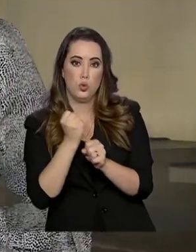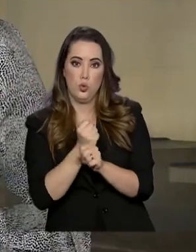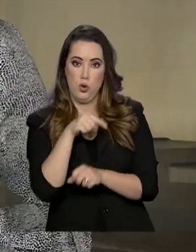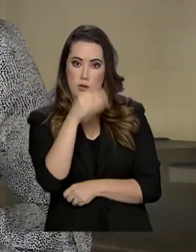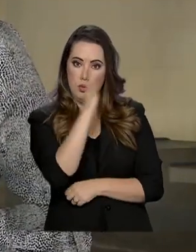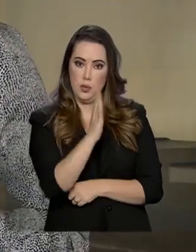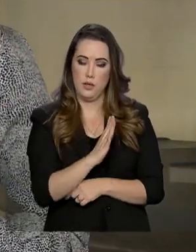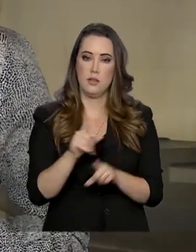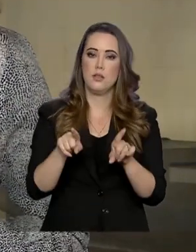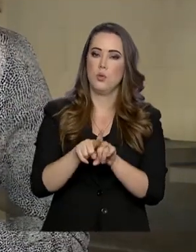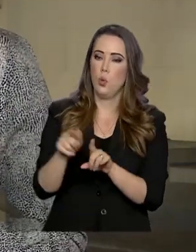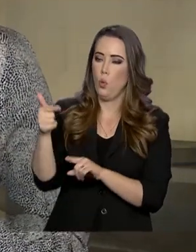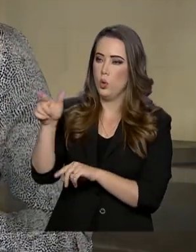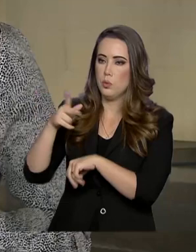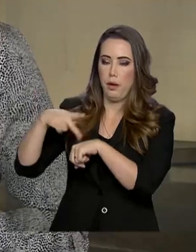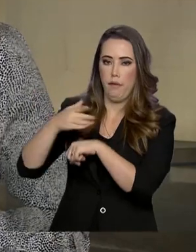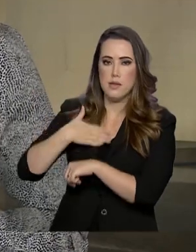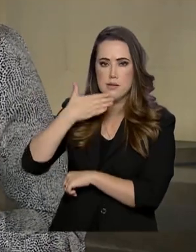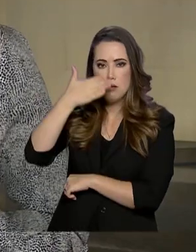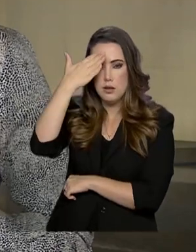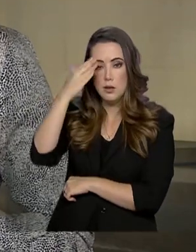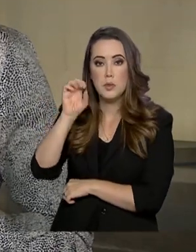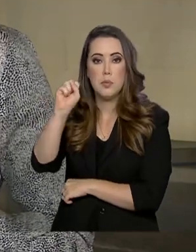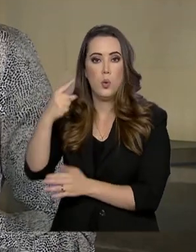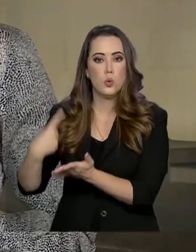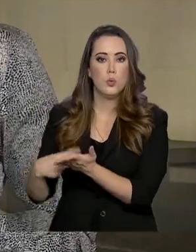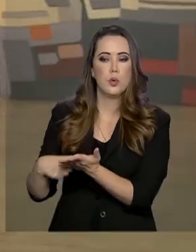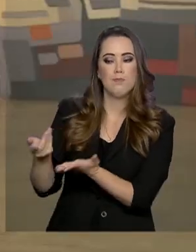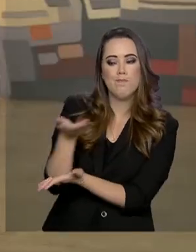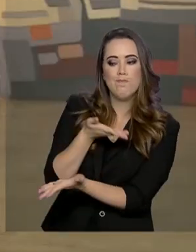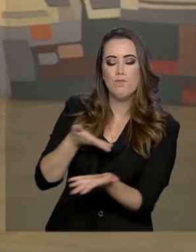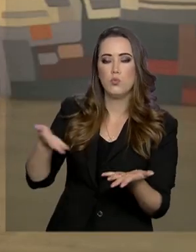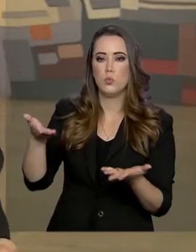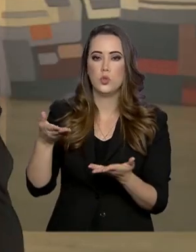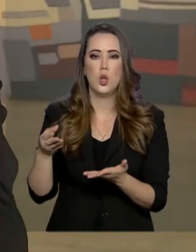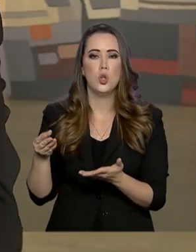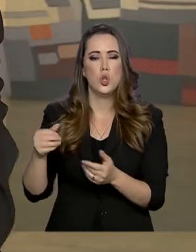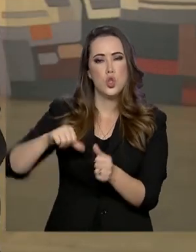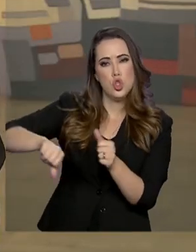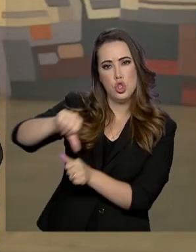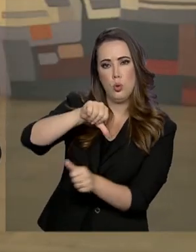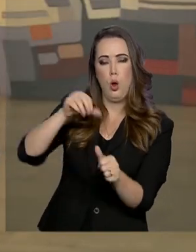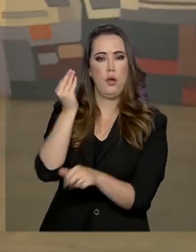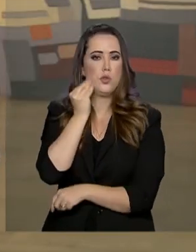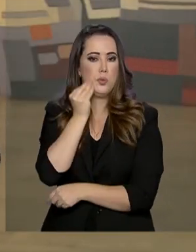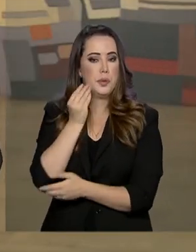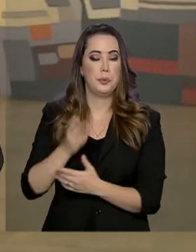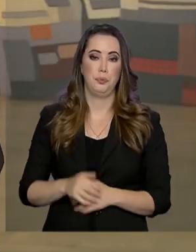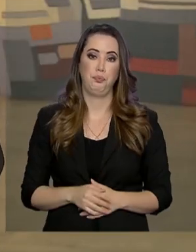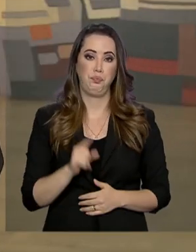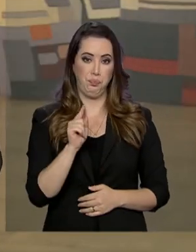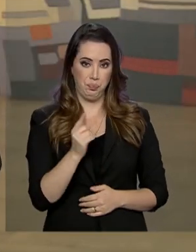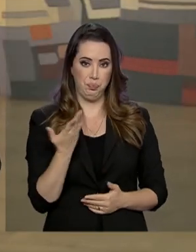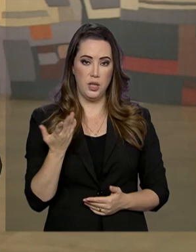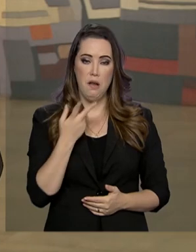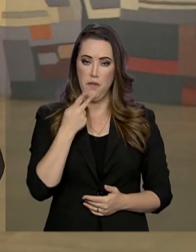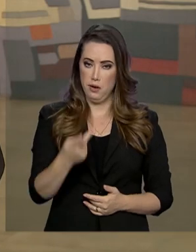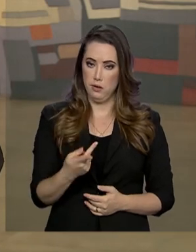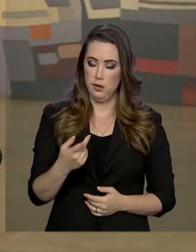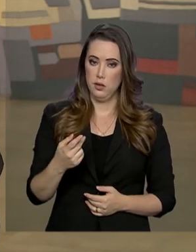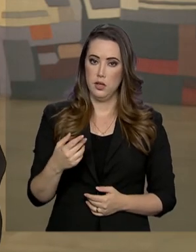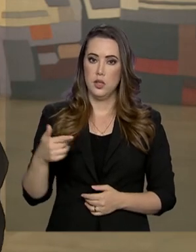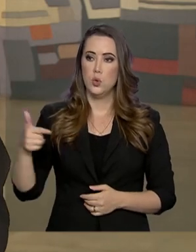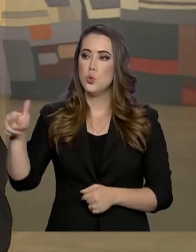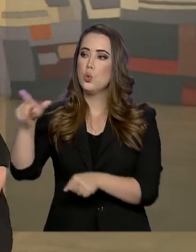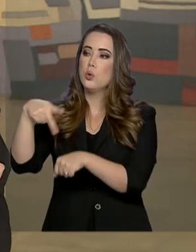Árabes Unidos, foram assinados oito acordos de cooperação. Eles estão vendo o Brasil como, de certa forma, um novo